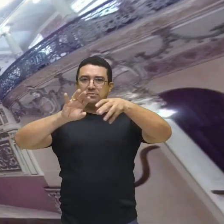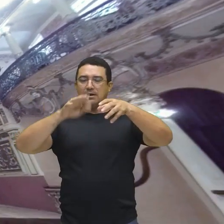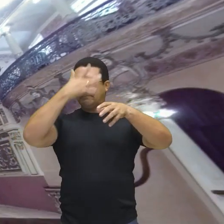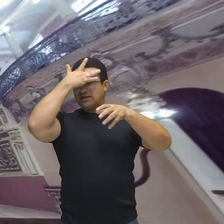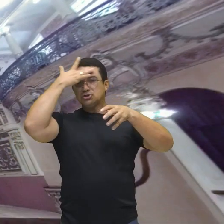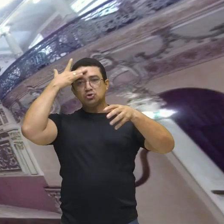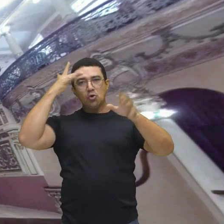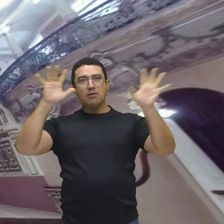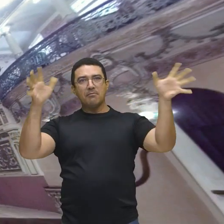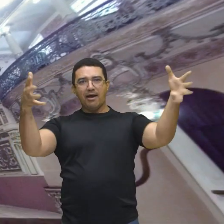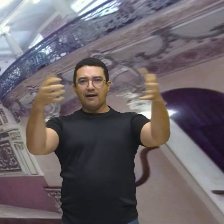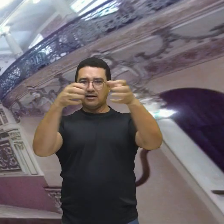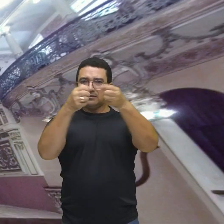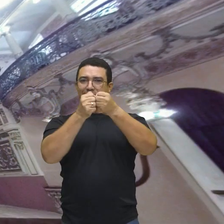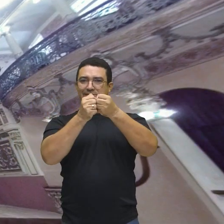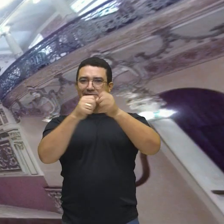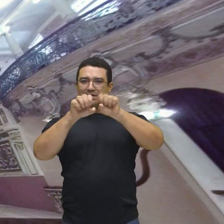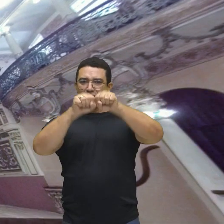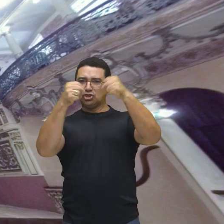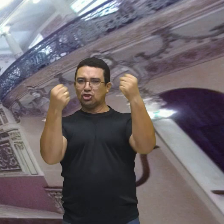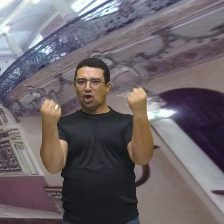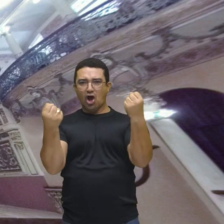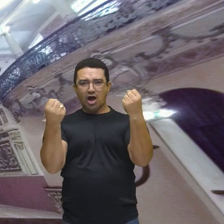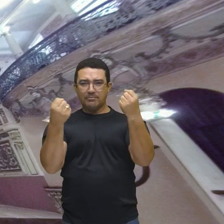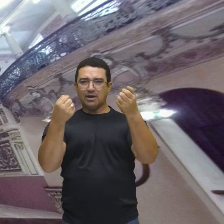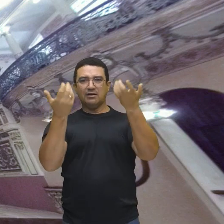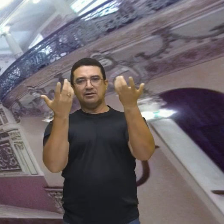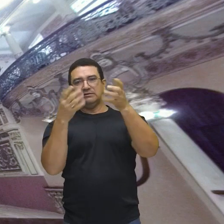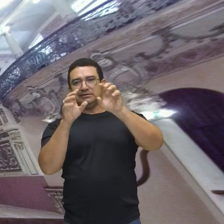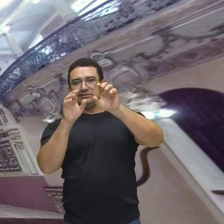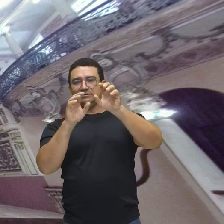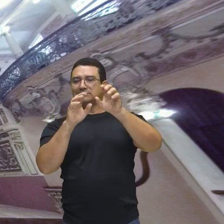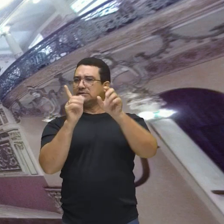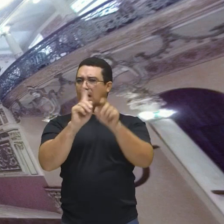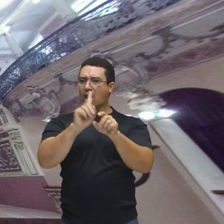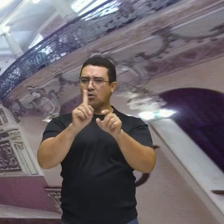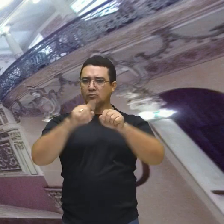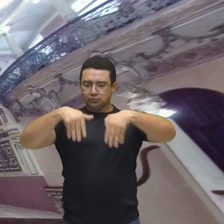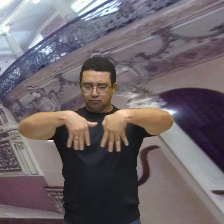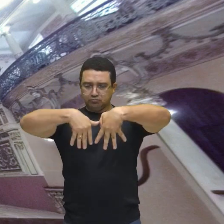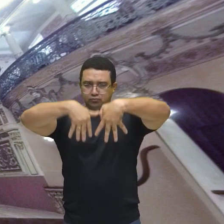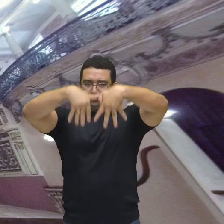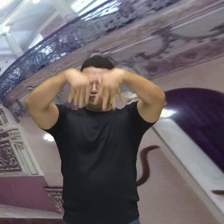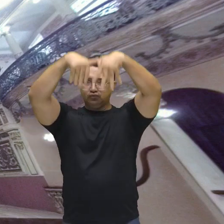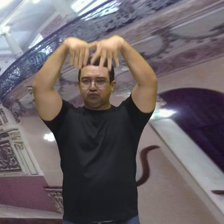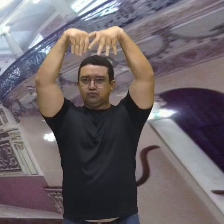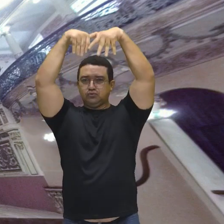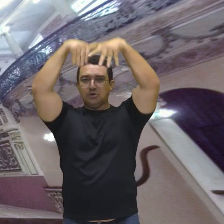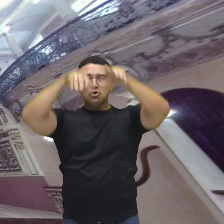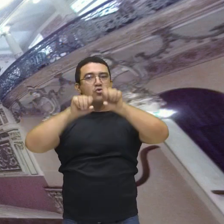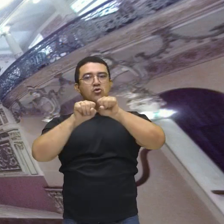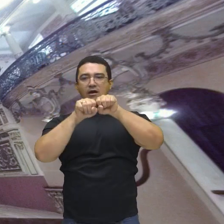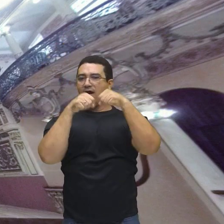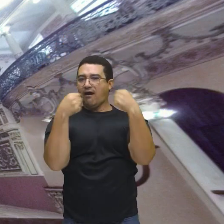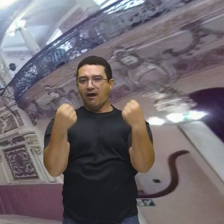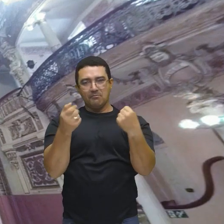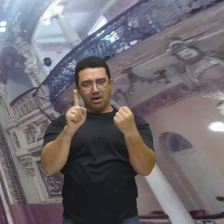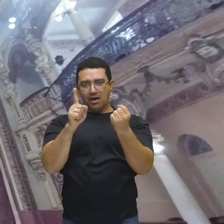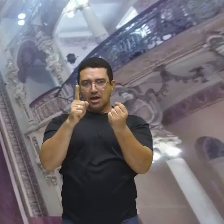recolhida. Ela sobe verticalmente para não quebrar, né? Então, a tinta para não danificar.